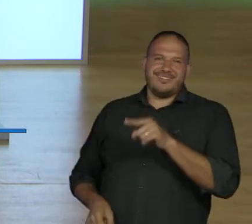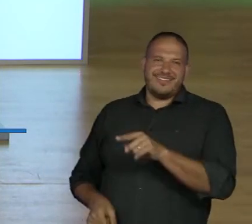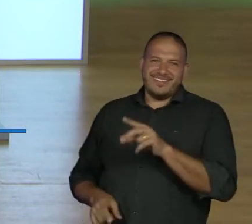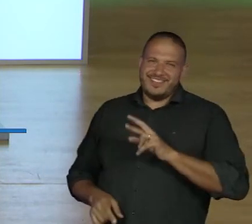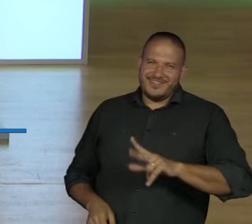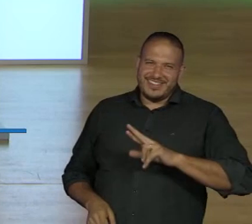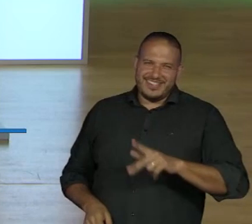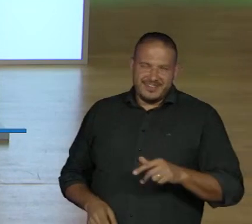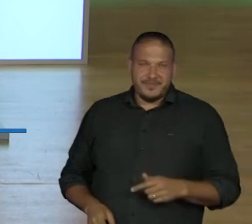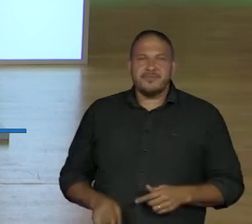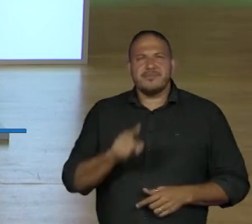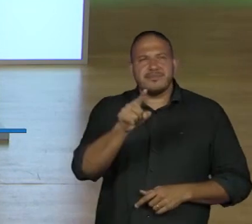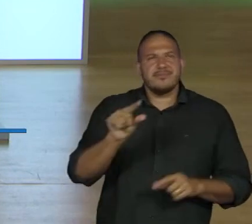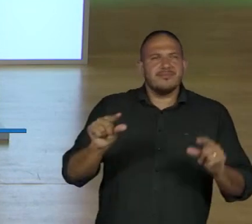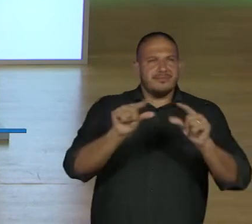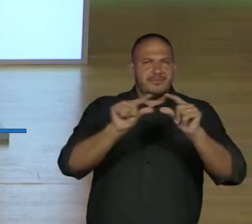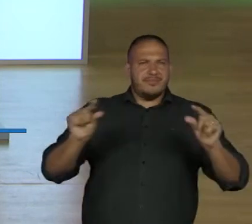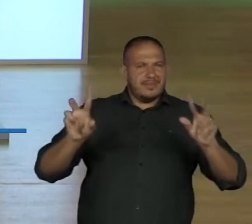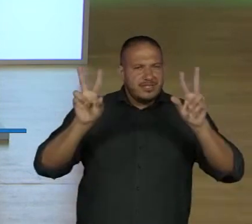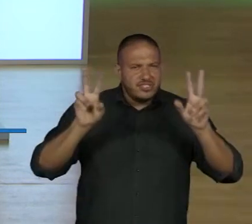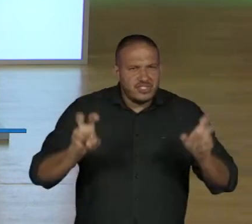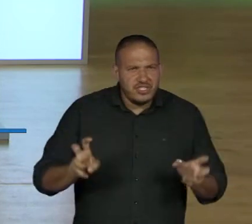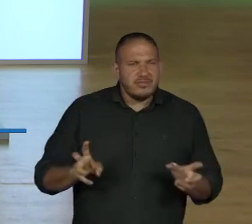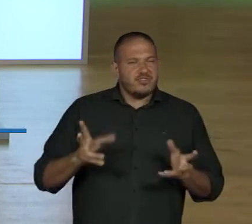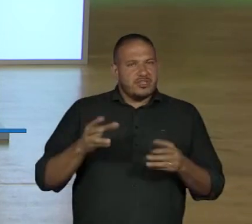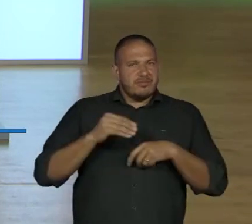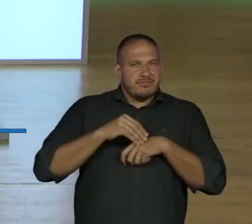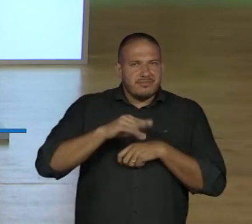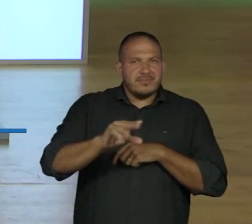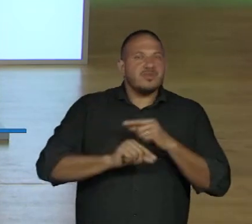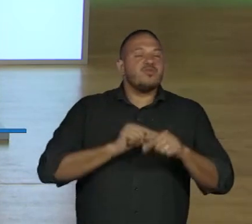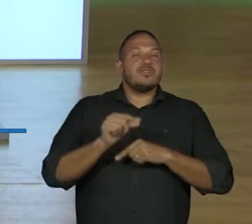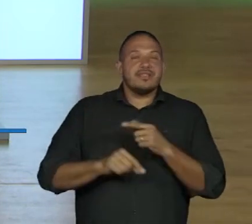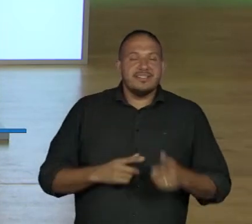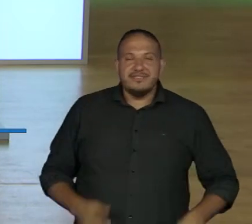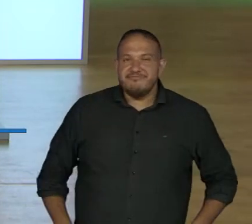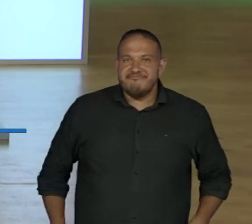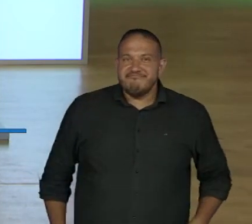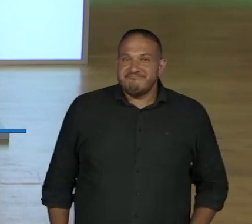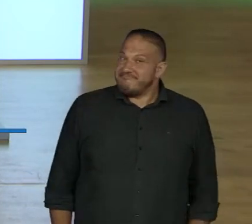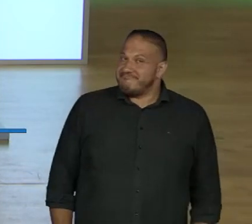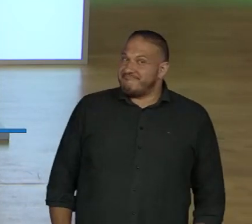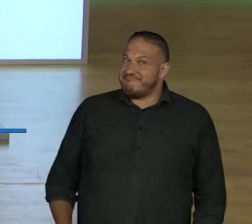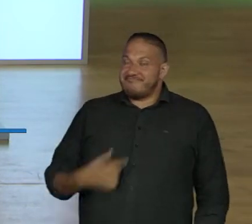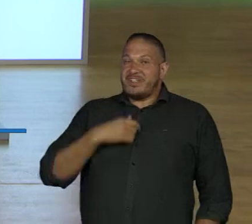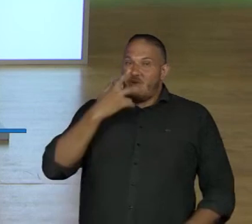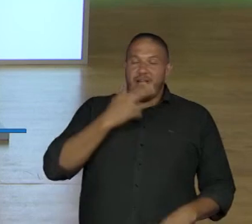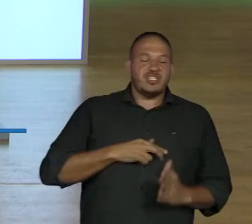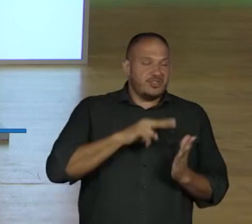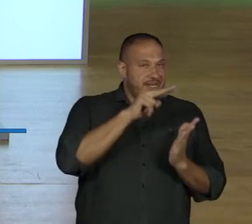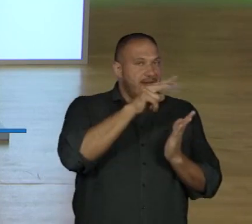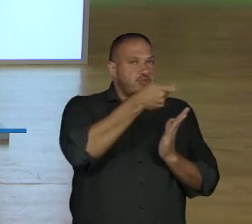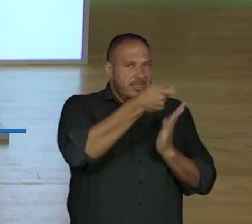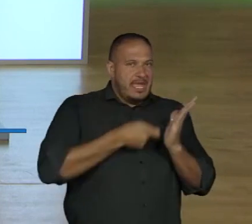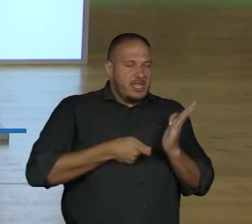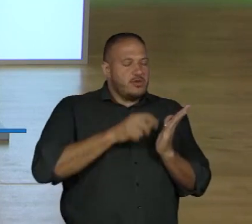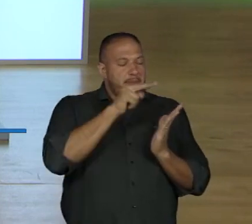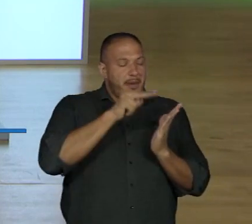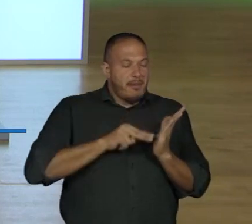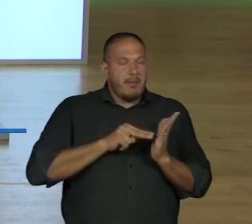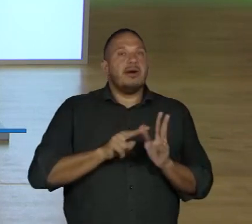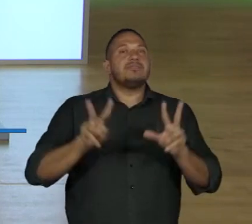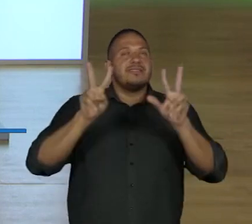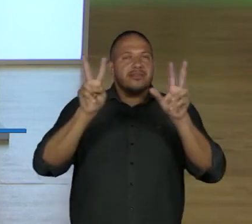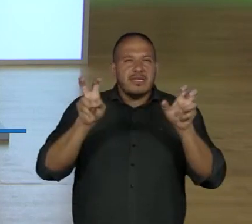será que já adianta um pouquinho para eles sobre o que se trata a notícia? Eu acho que a partir do texto, do título, já dá para